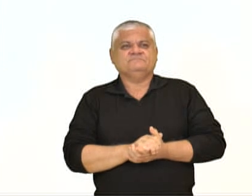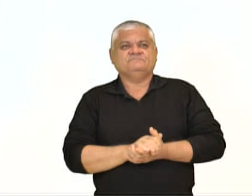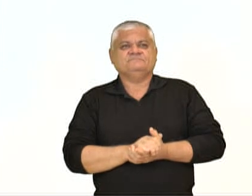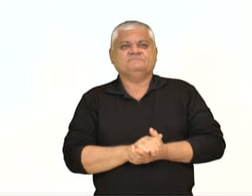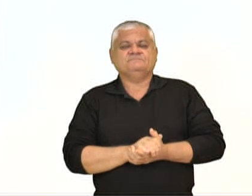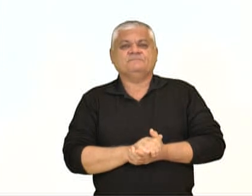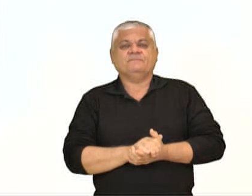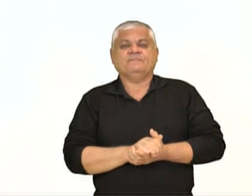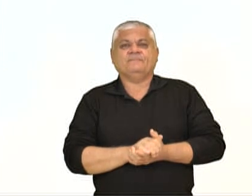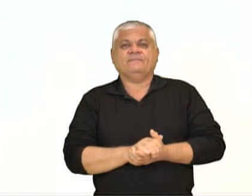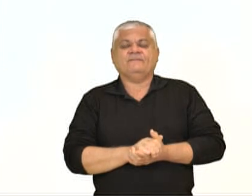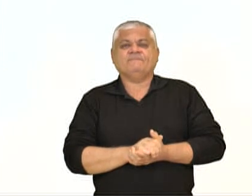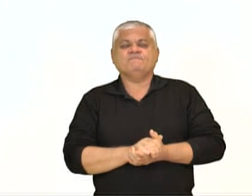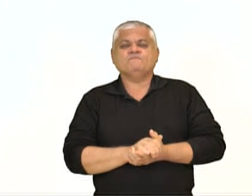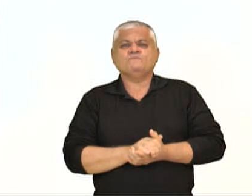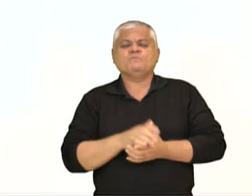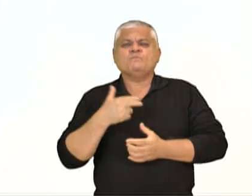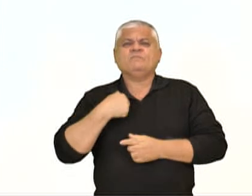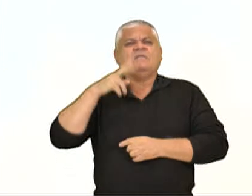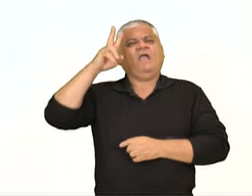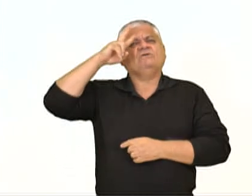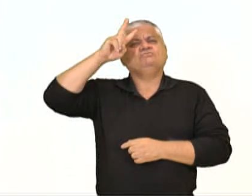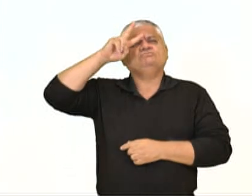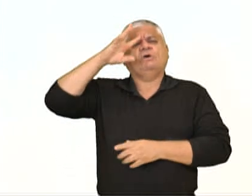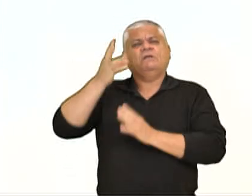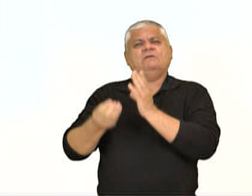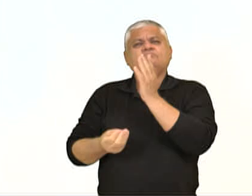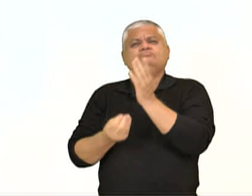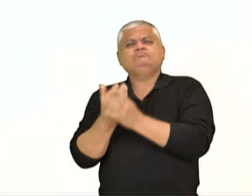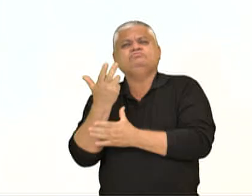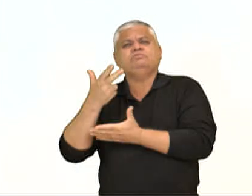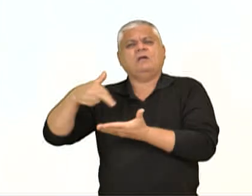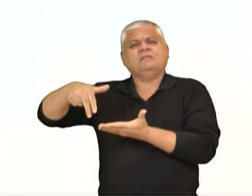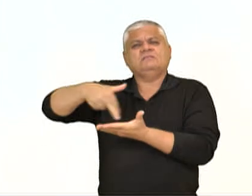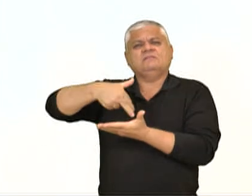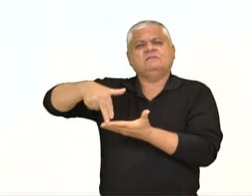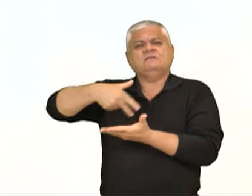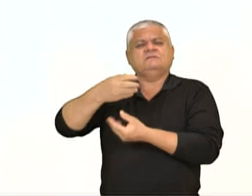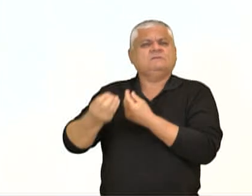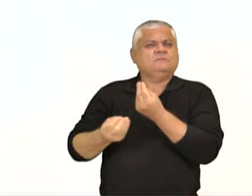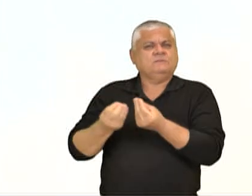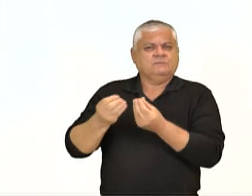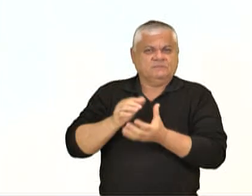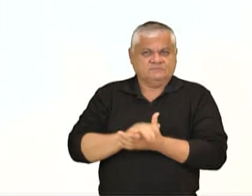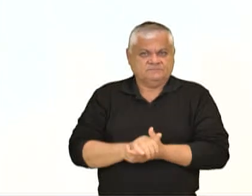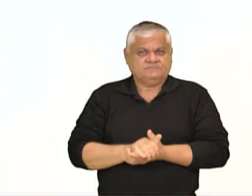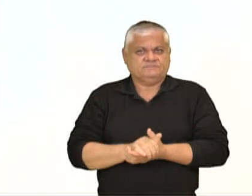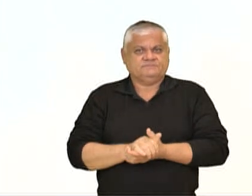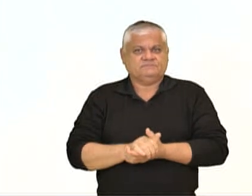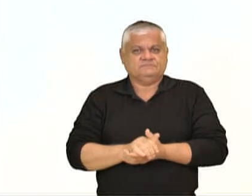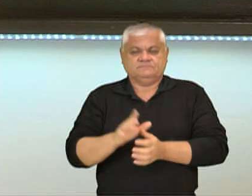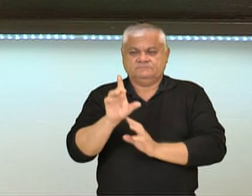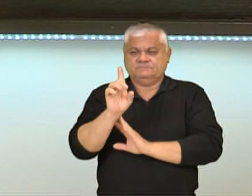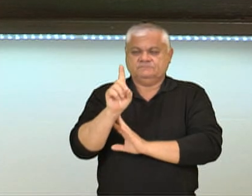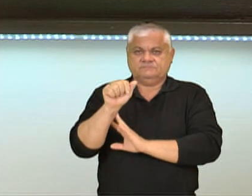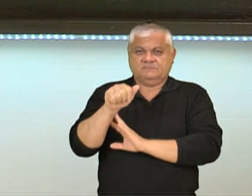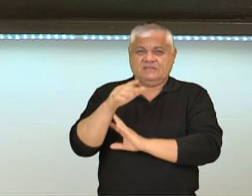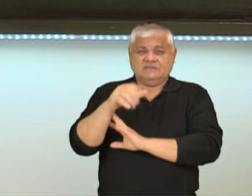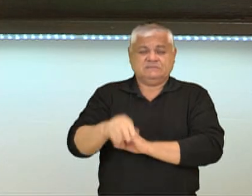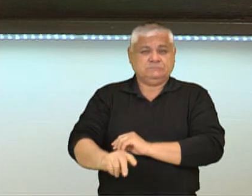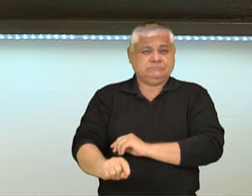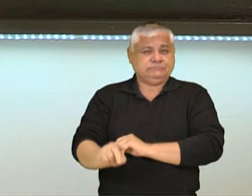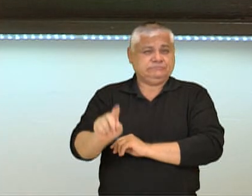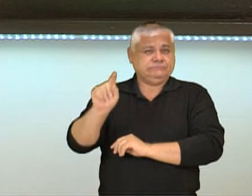humanos. Falar um pouquinho sobre a história. Então, vamos pensar um pouquinho na história da dança. A dança é tão velha